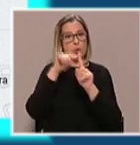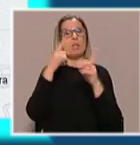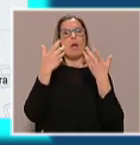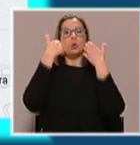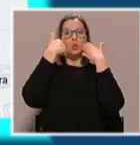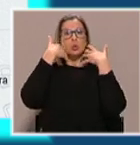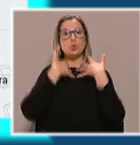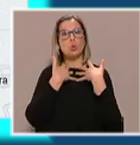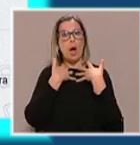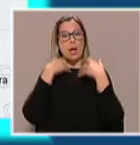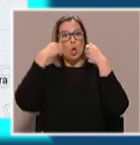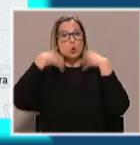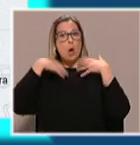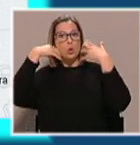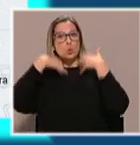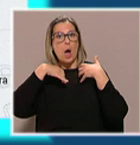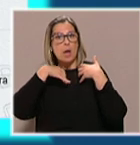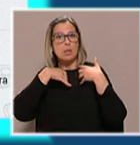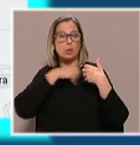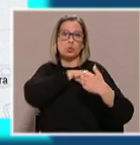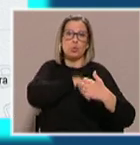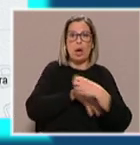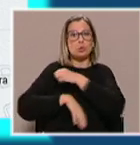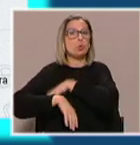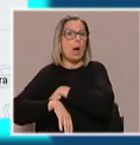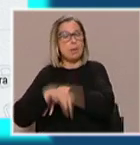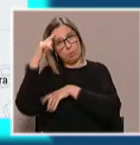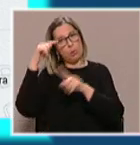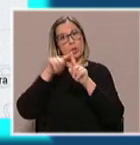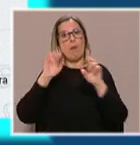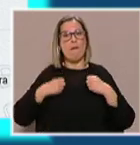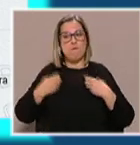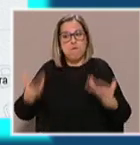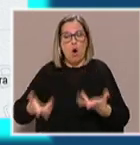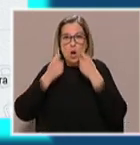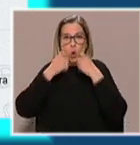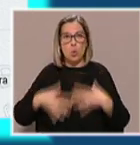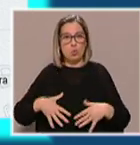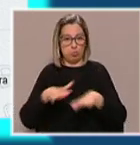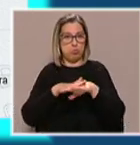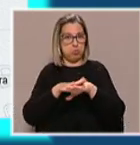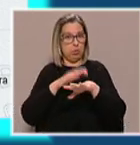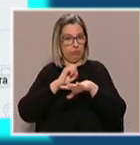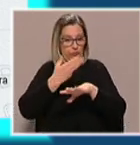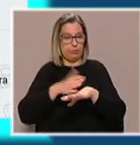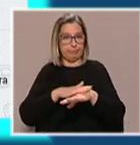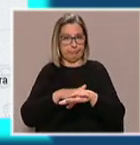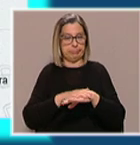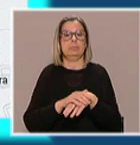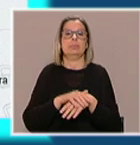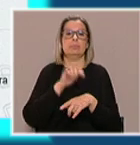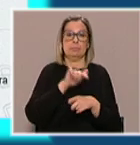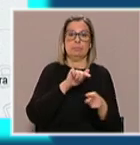suor, o qual é libertado para o exterior do corpo através da nossa superfície corporal. Além destas